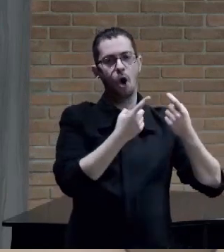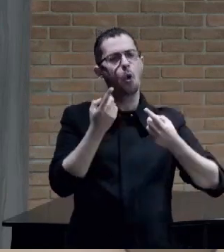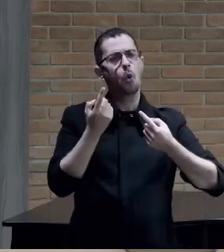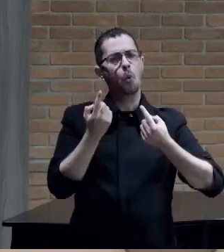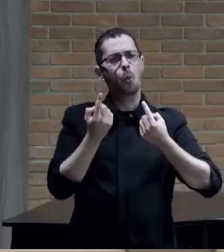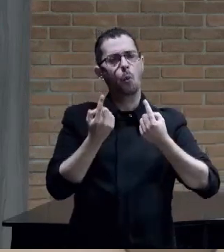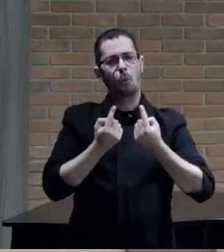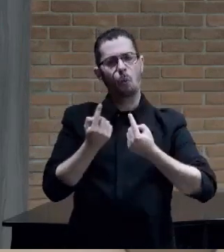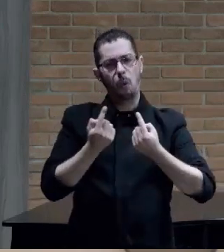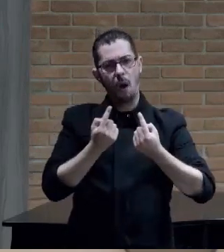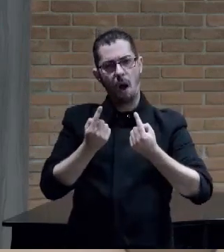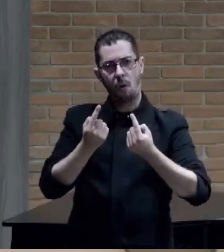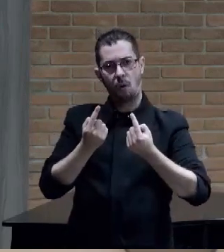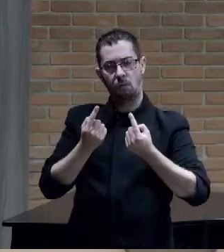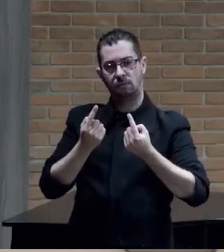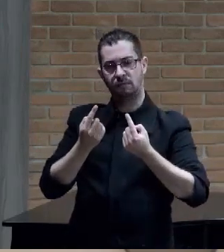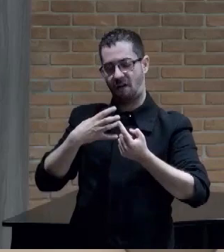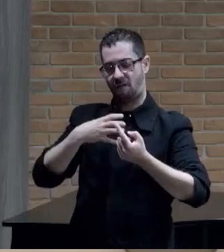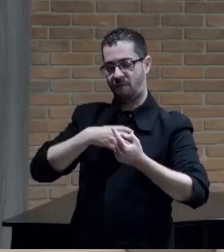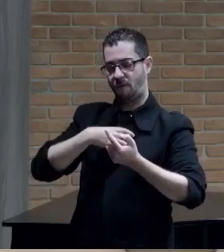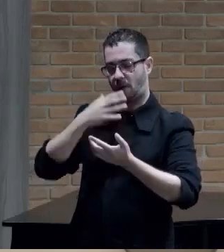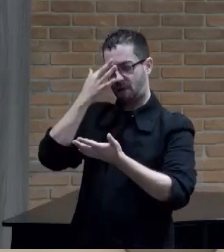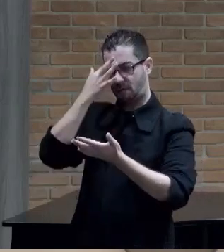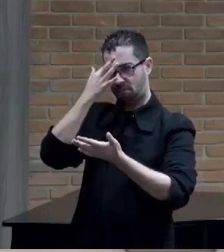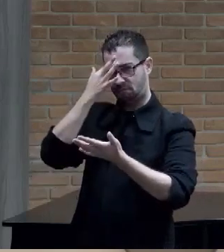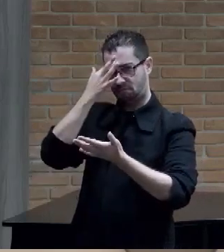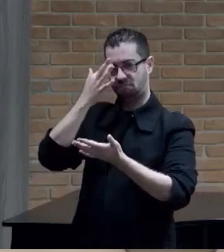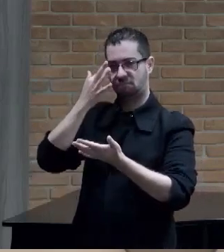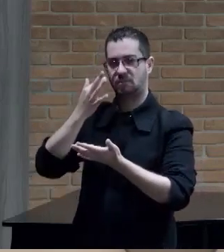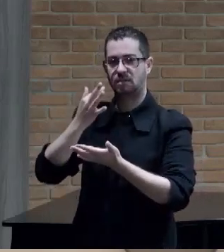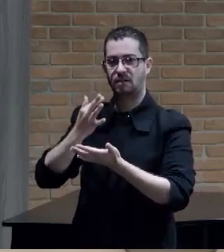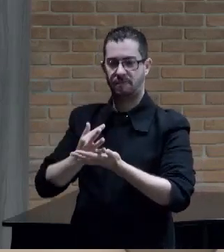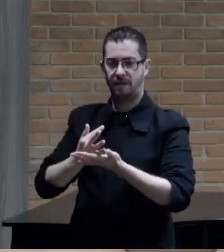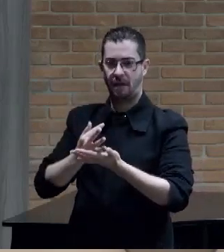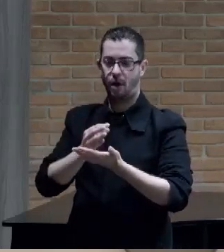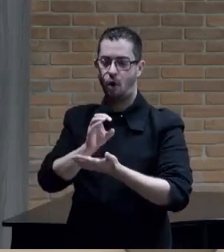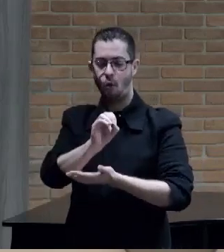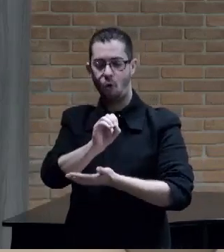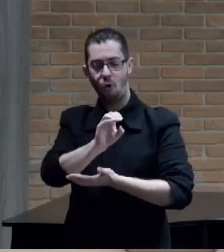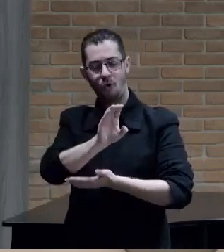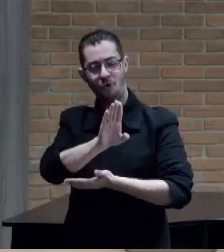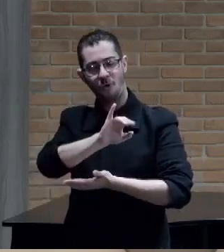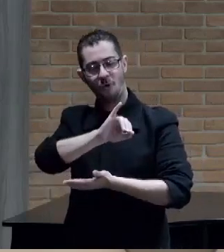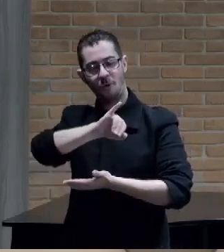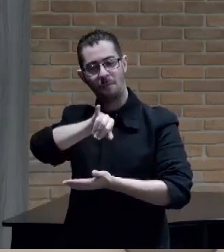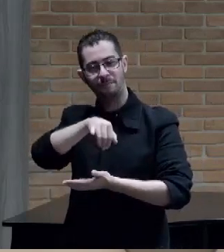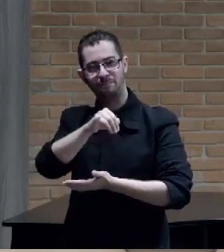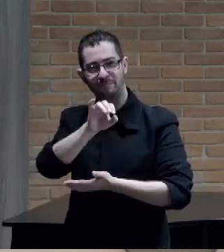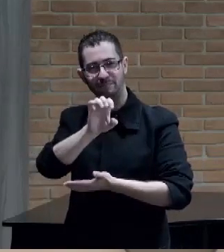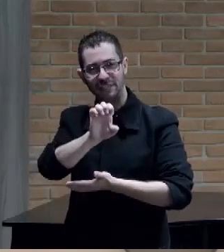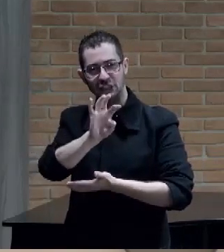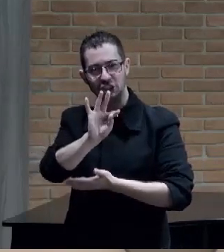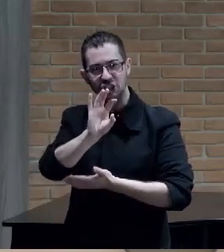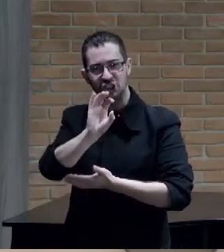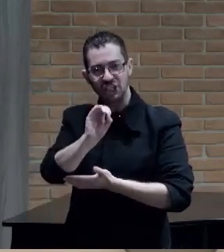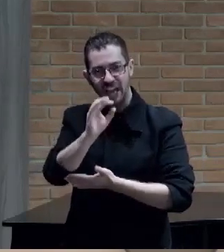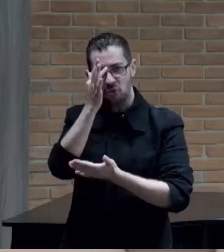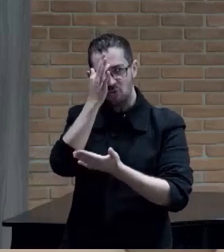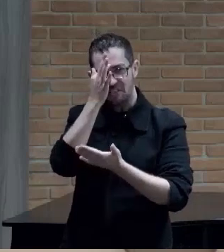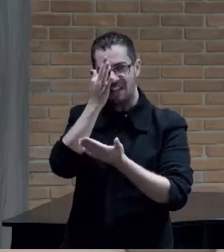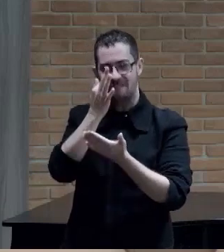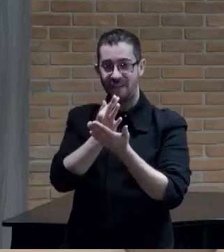bíblica? Eu falo objeto aqui, mas é de uma maneira didática, né? O objeto da fé bíblica é um